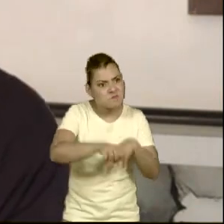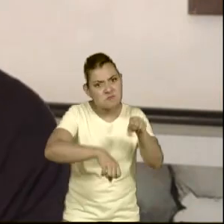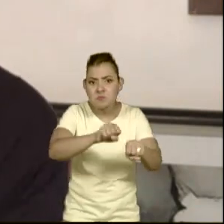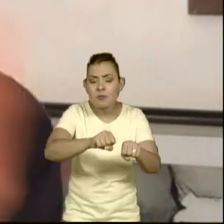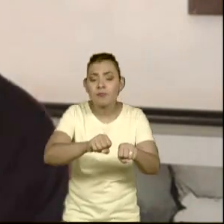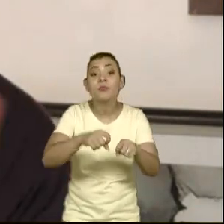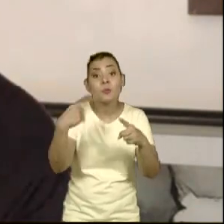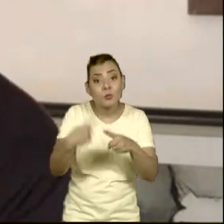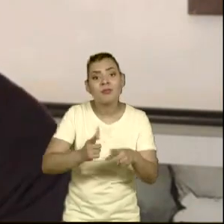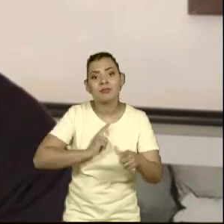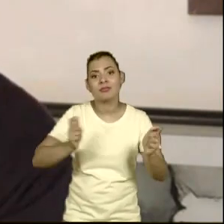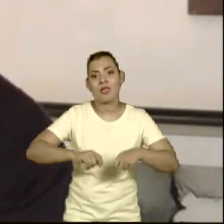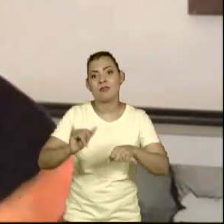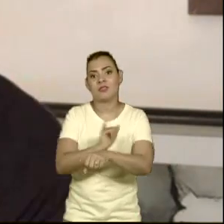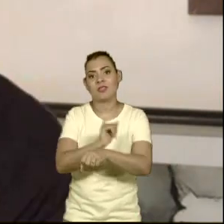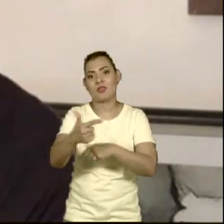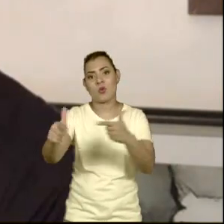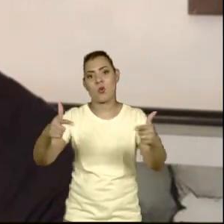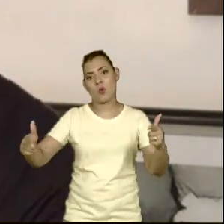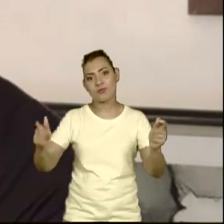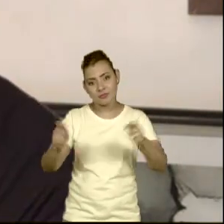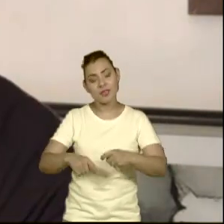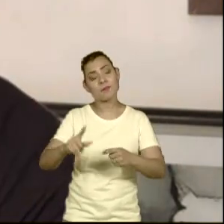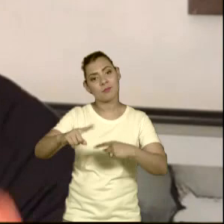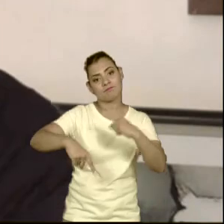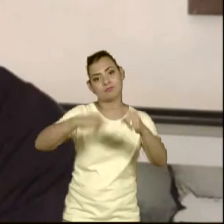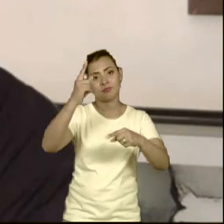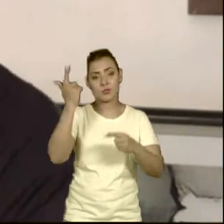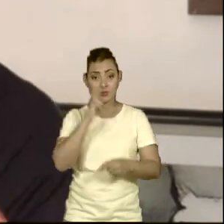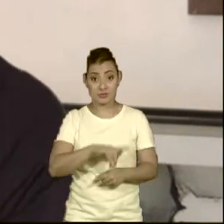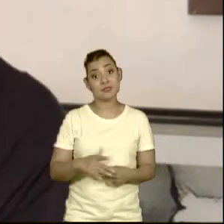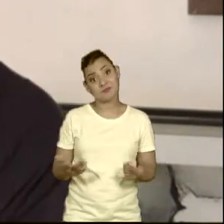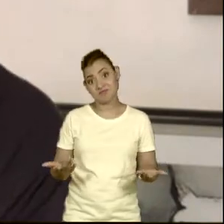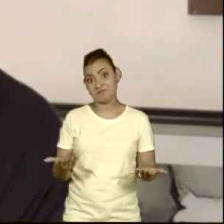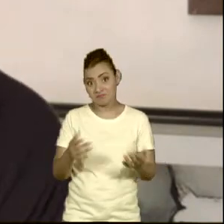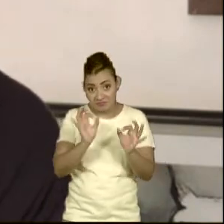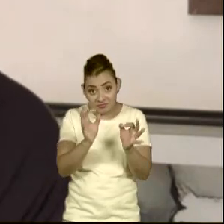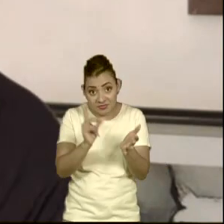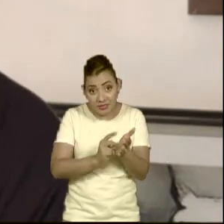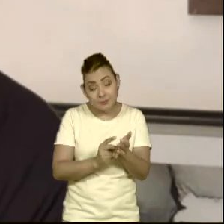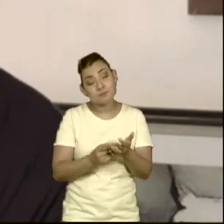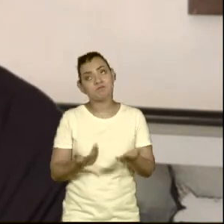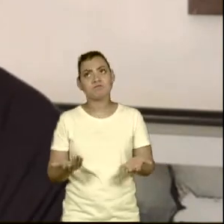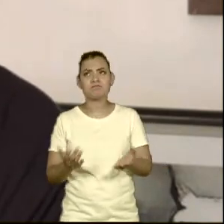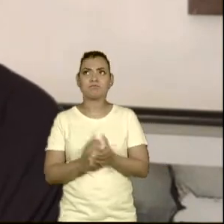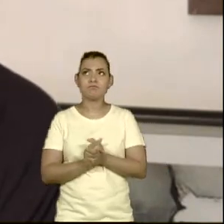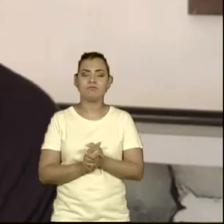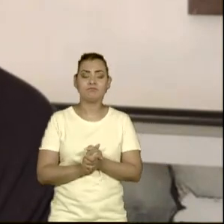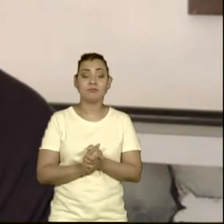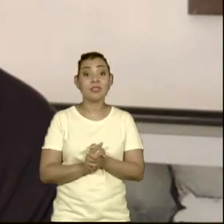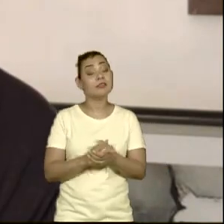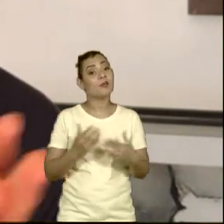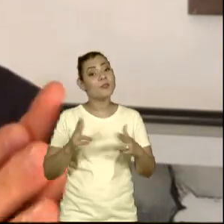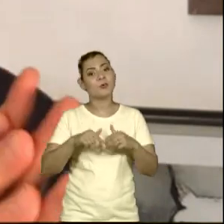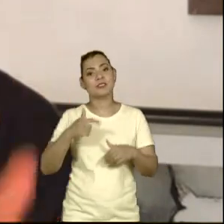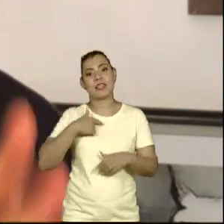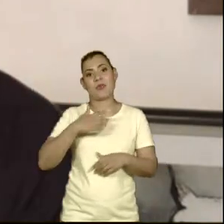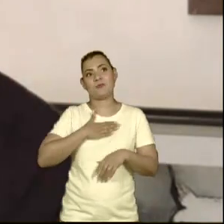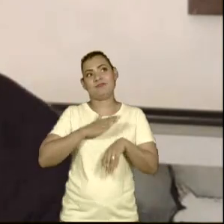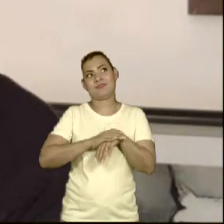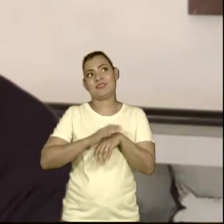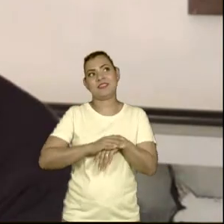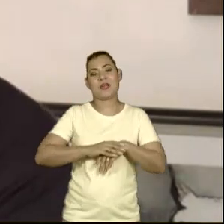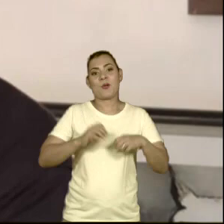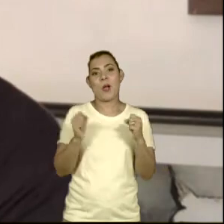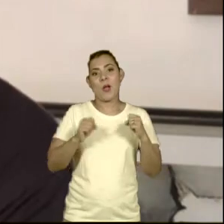porque existem outros caminhos que podem te levar lá, muitas vezes com sorte, é verdade, mas existem, então, essa foi a minha saga